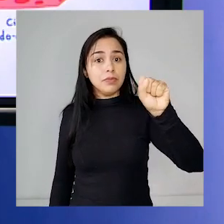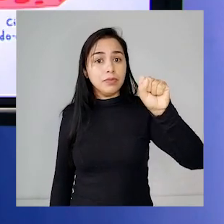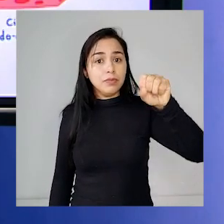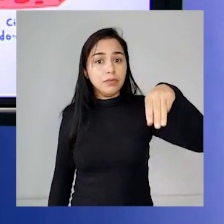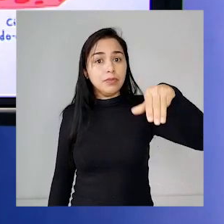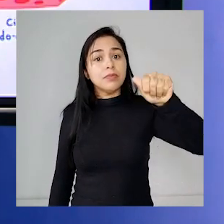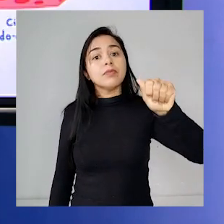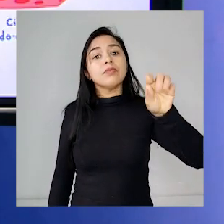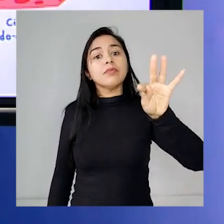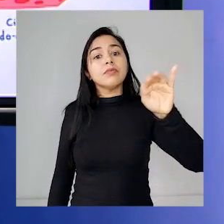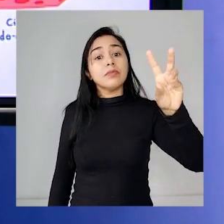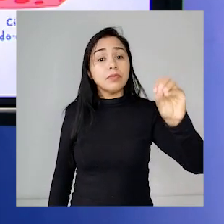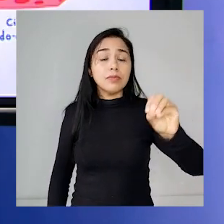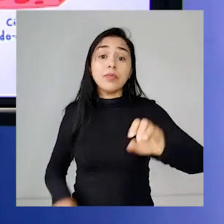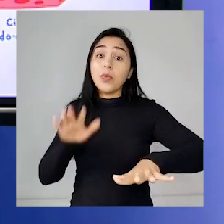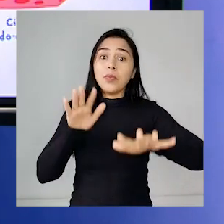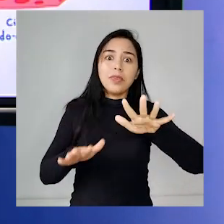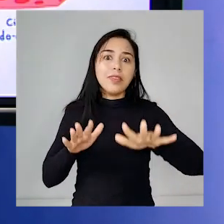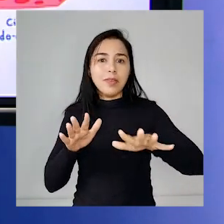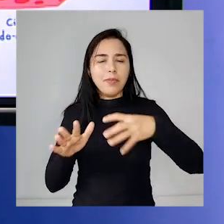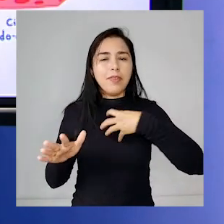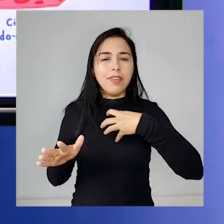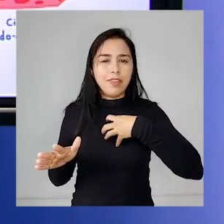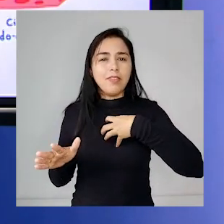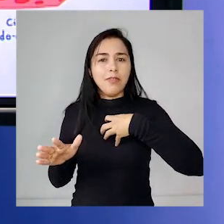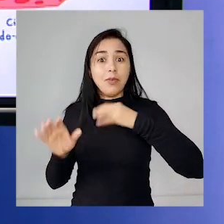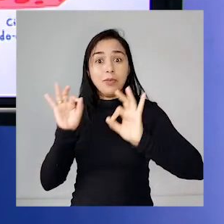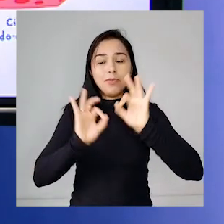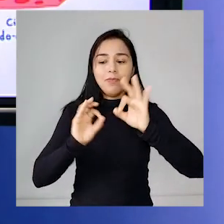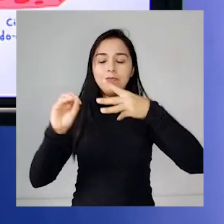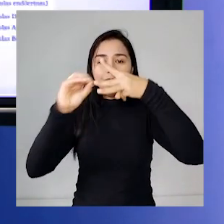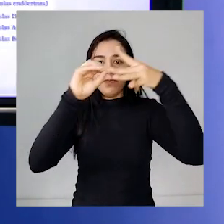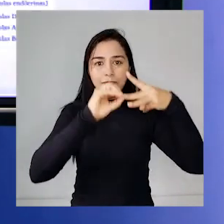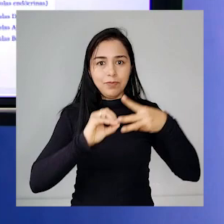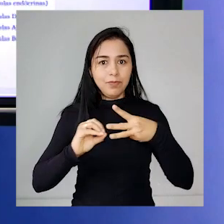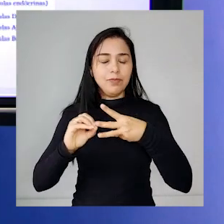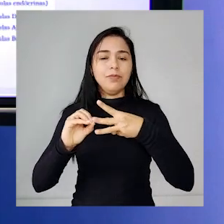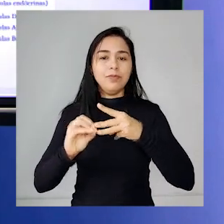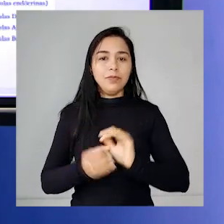se refere ao formato dessas células.